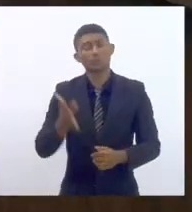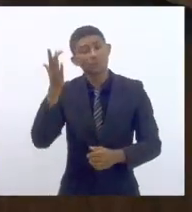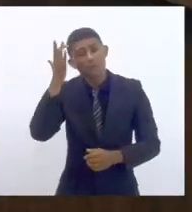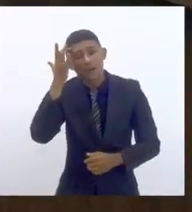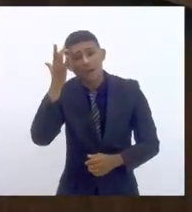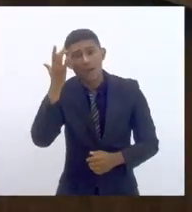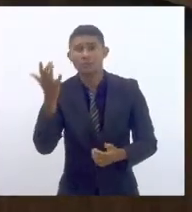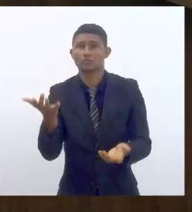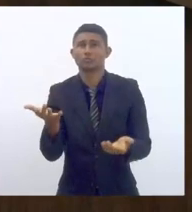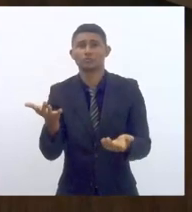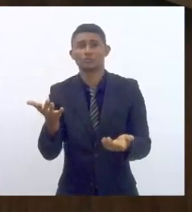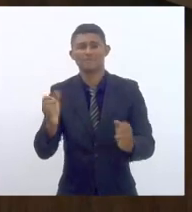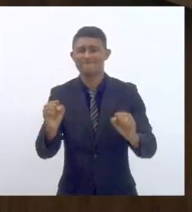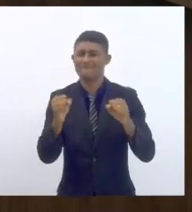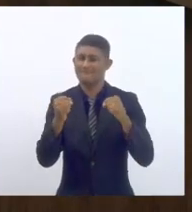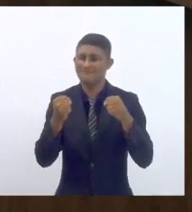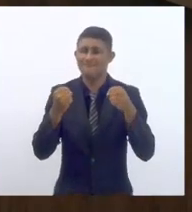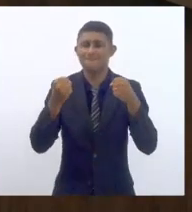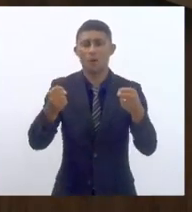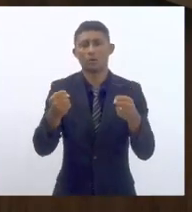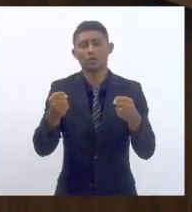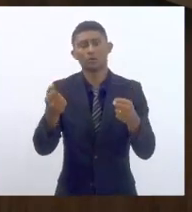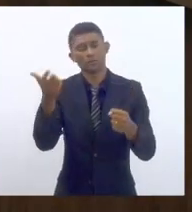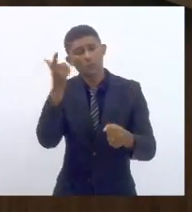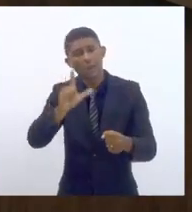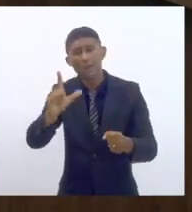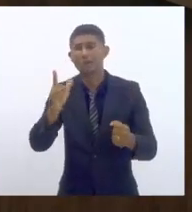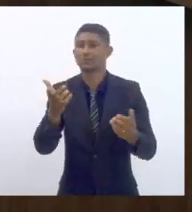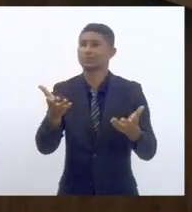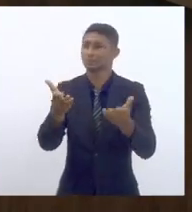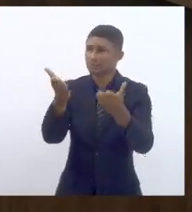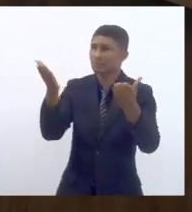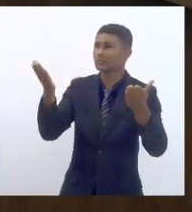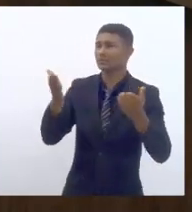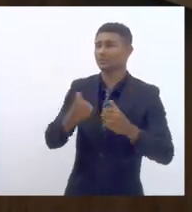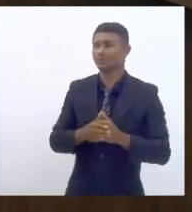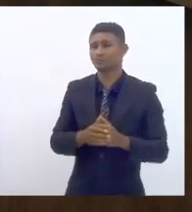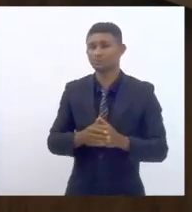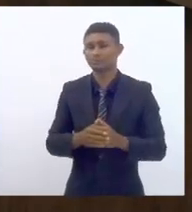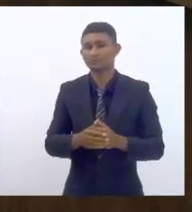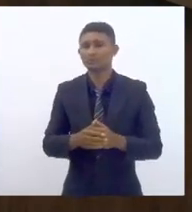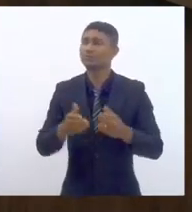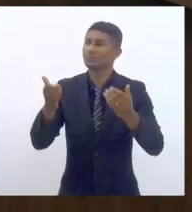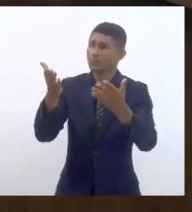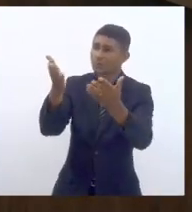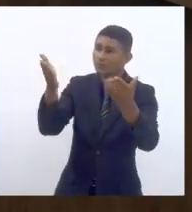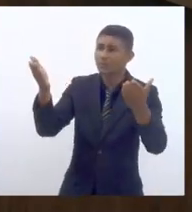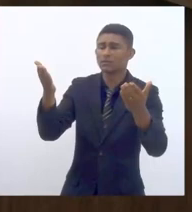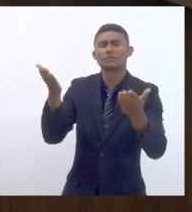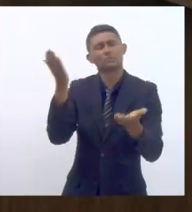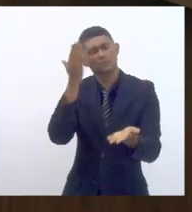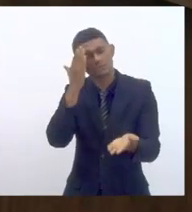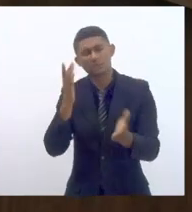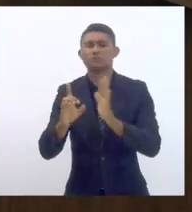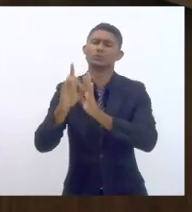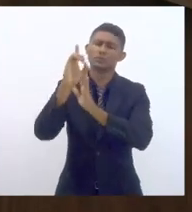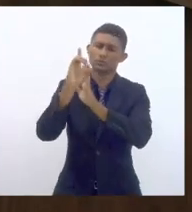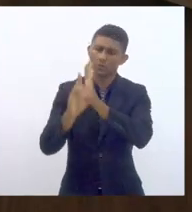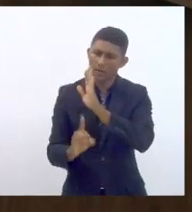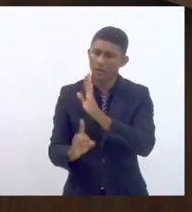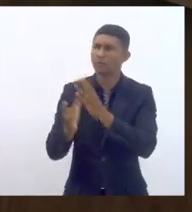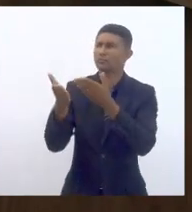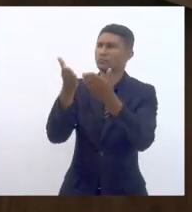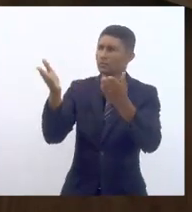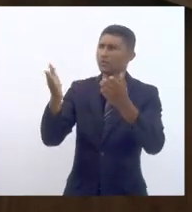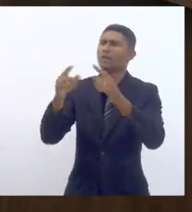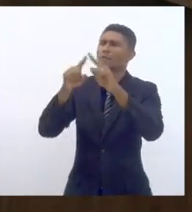foi possível chegar aqui dentro, viu, pessoal? E aí vocês também, né, têm o direito também, a classe